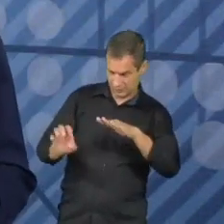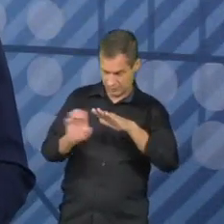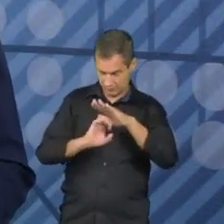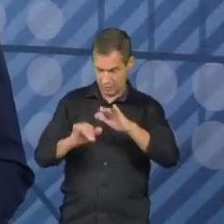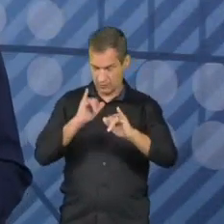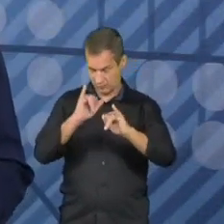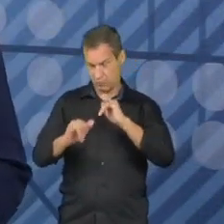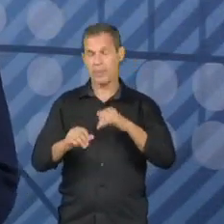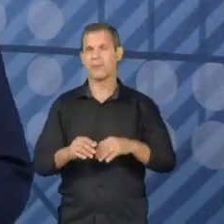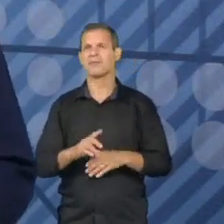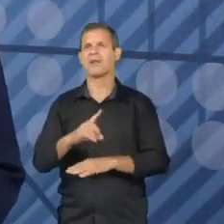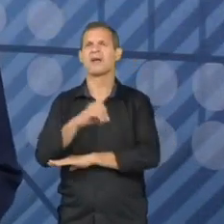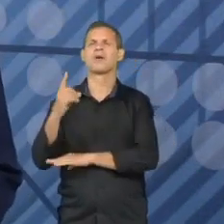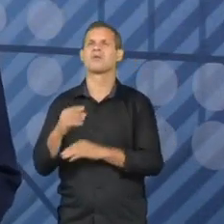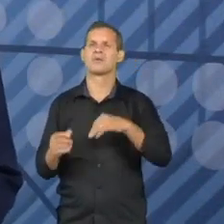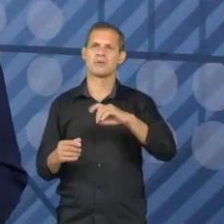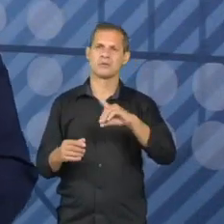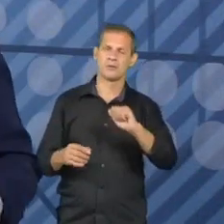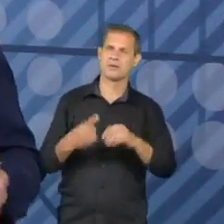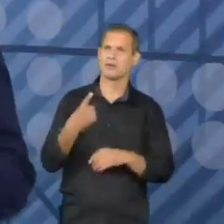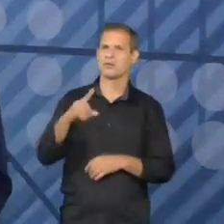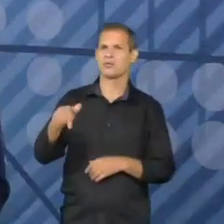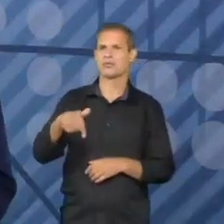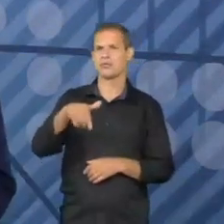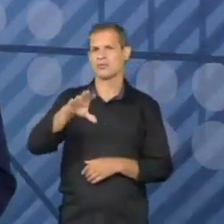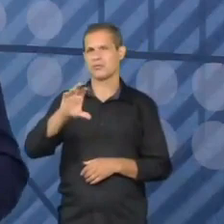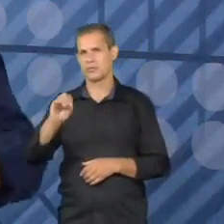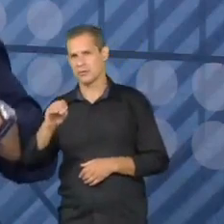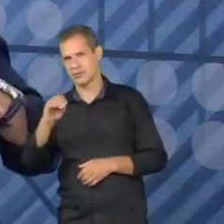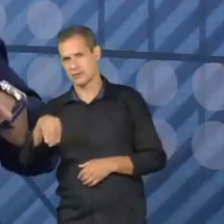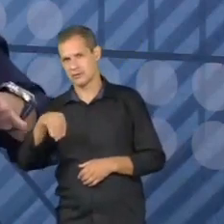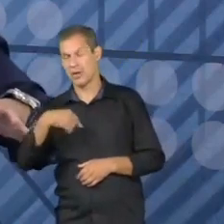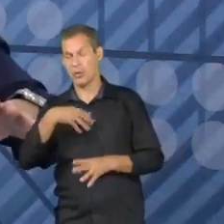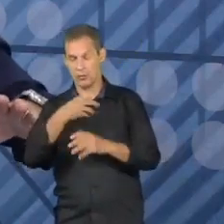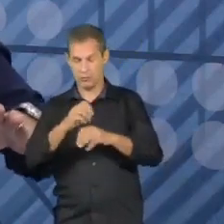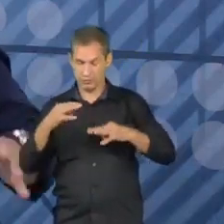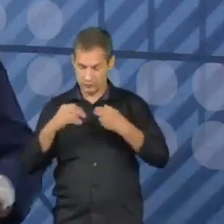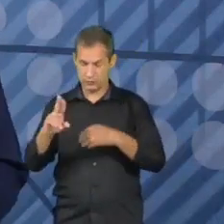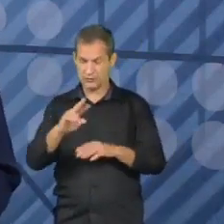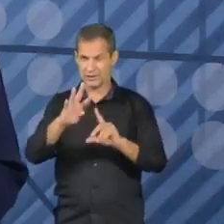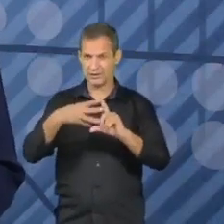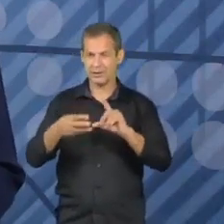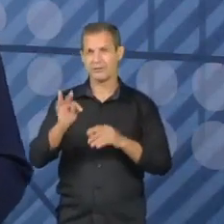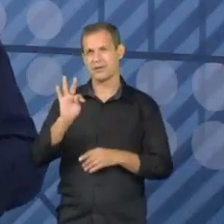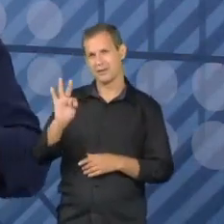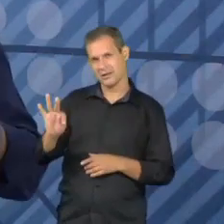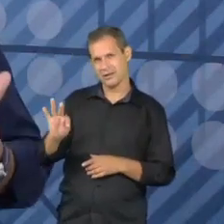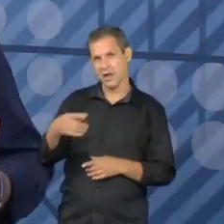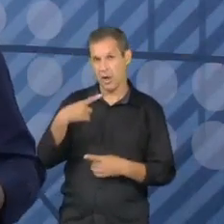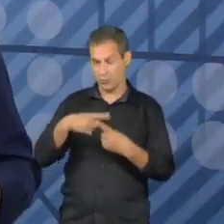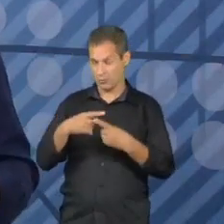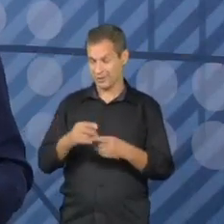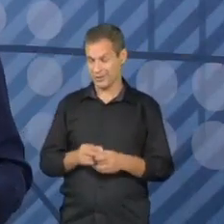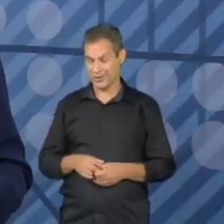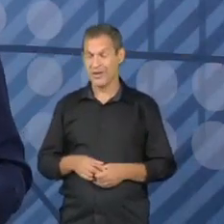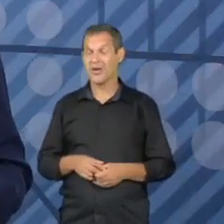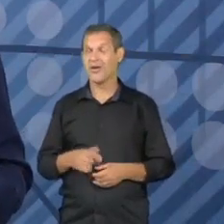lá que a altura média seria 1,70 m. Fiz todos os meus cálculos aqui, utilizei a tabela T, porque eu não tinha minha